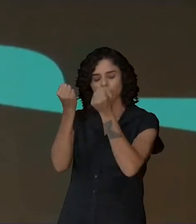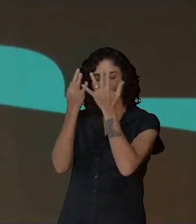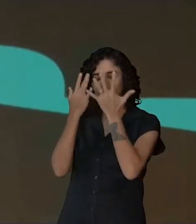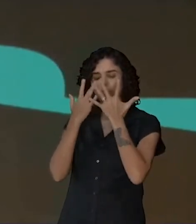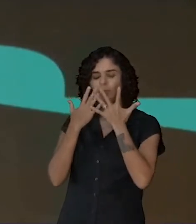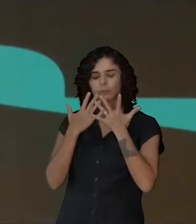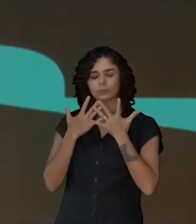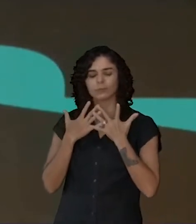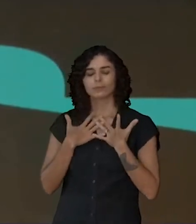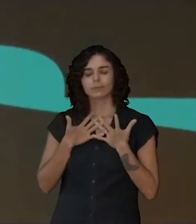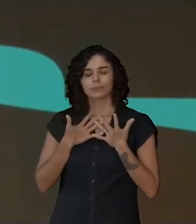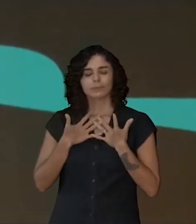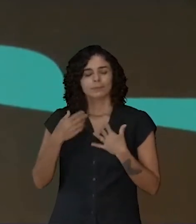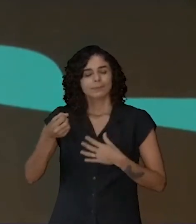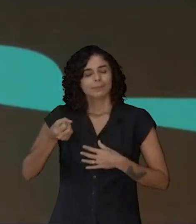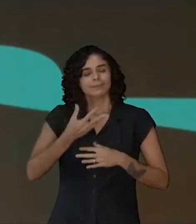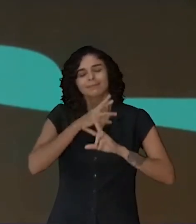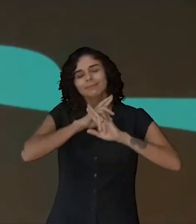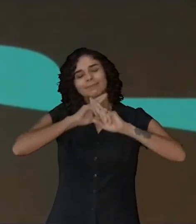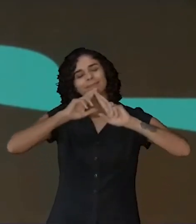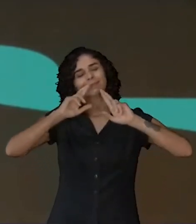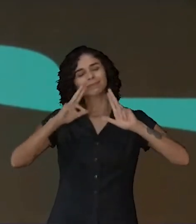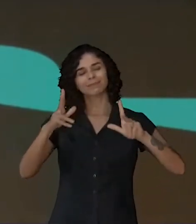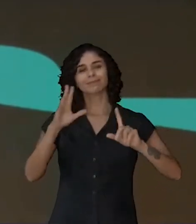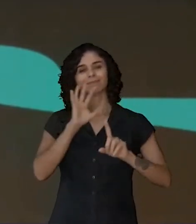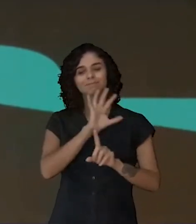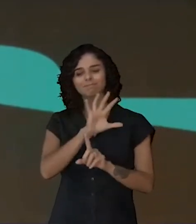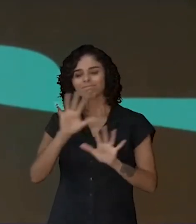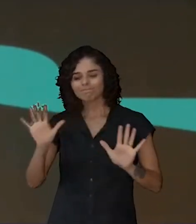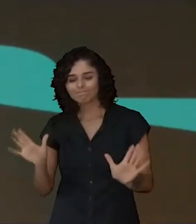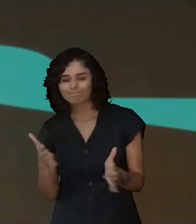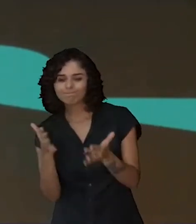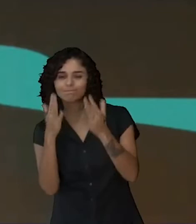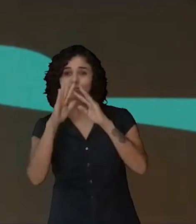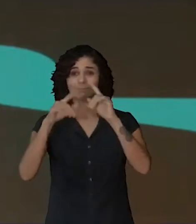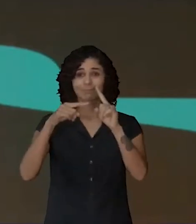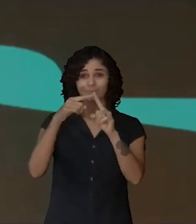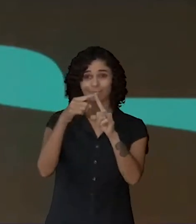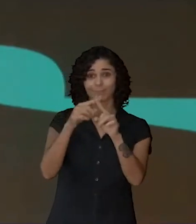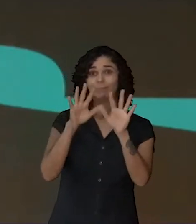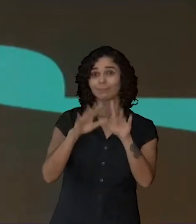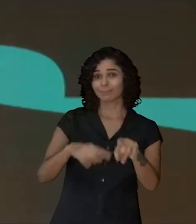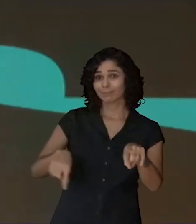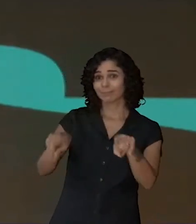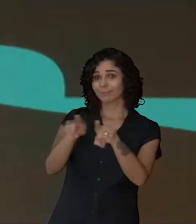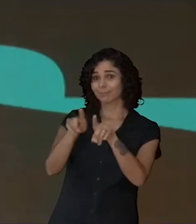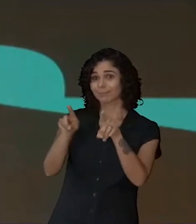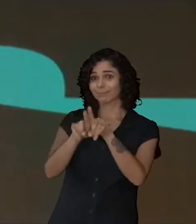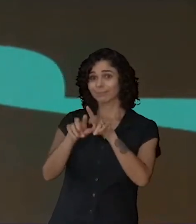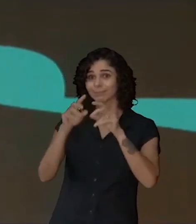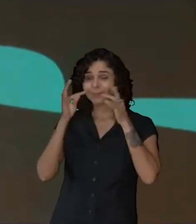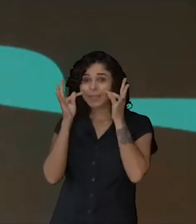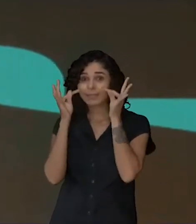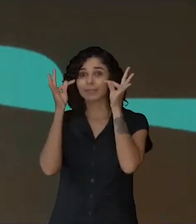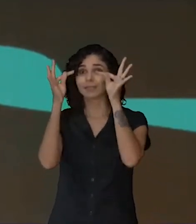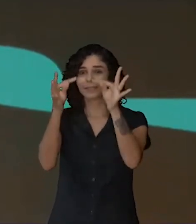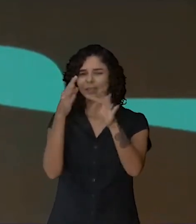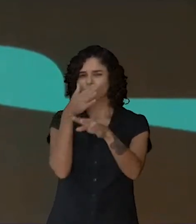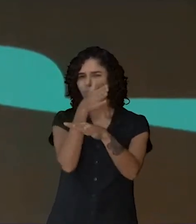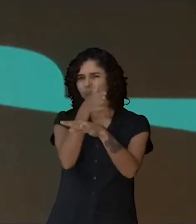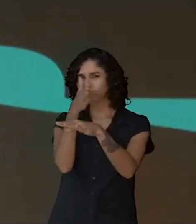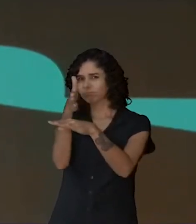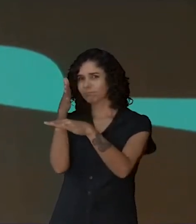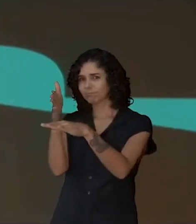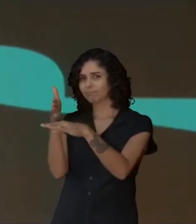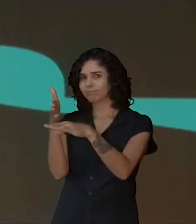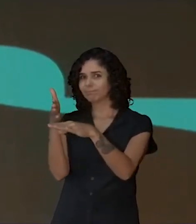nova para edificar a igreja, sim, mas para ser testemunha em todos os lugares. Essa é a sua